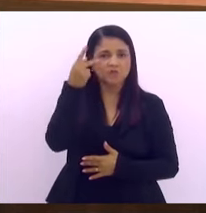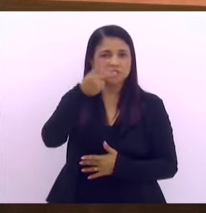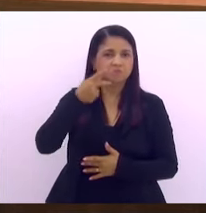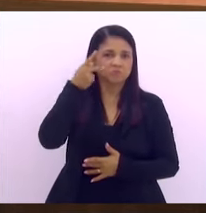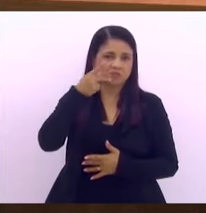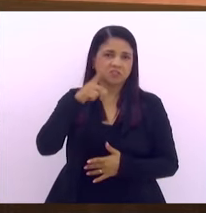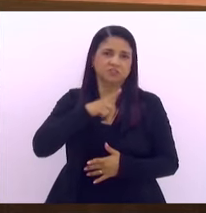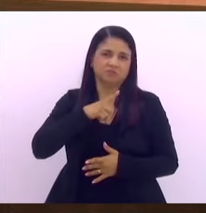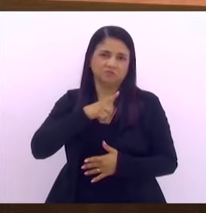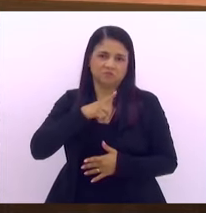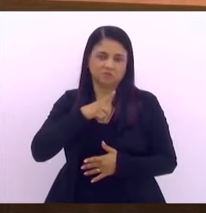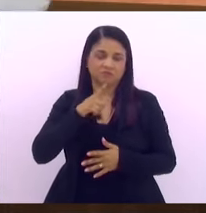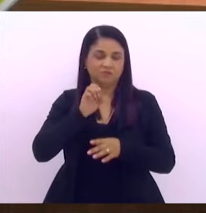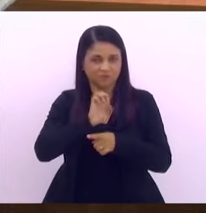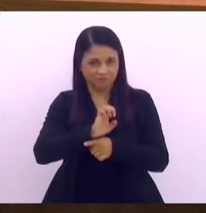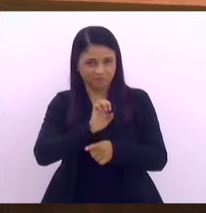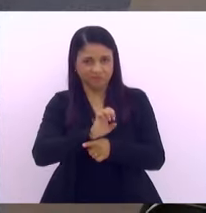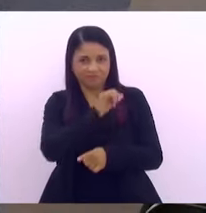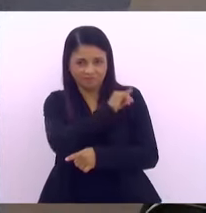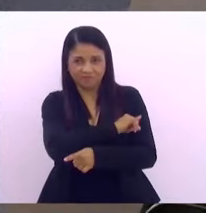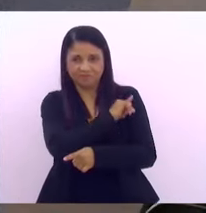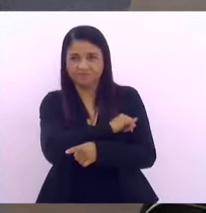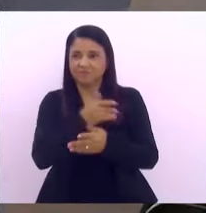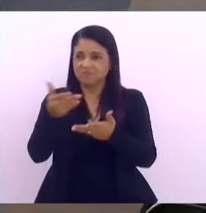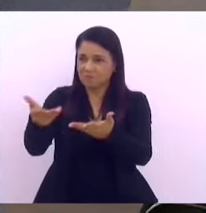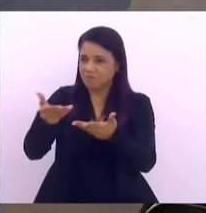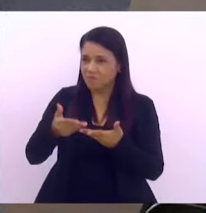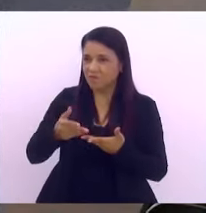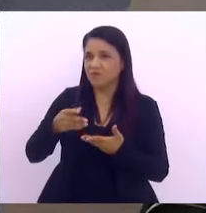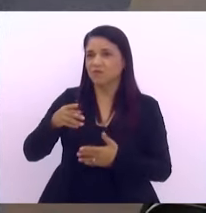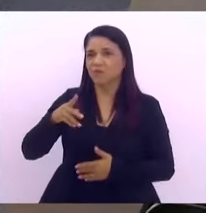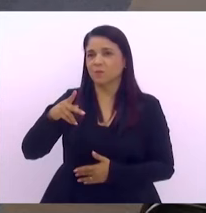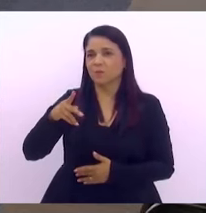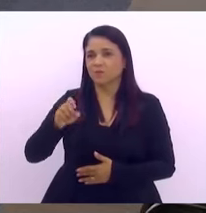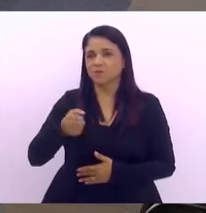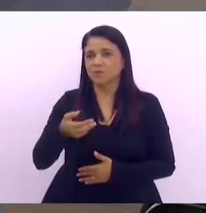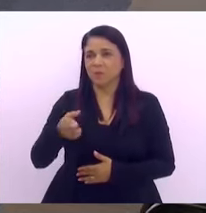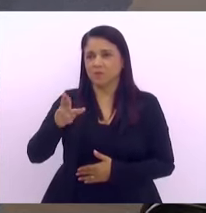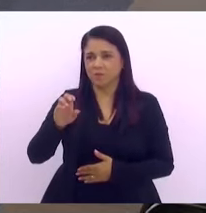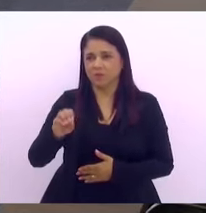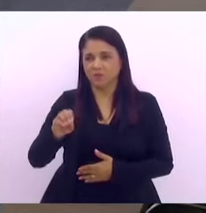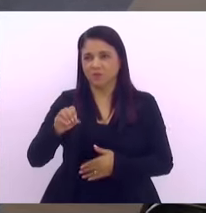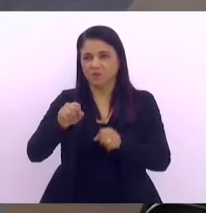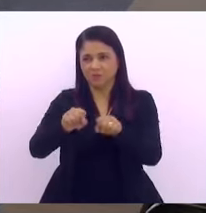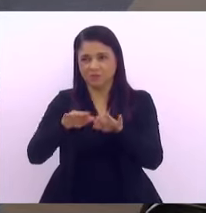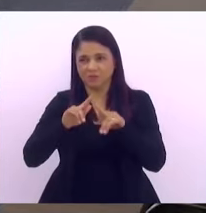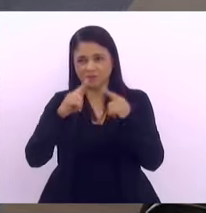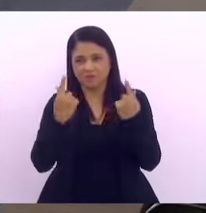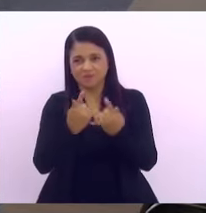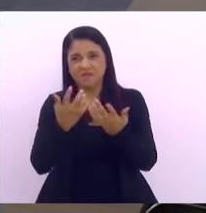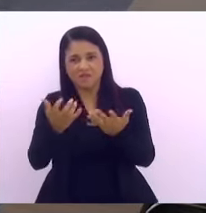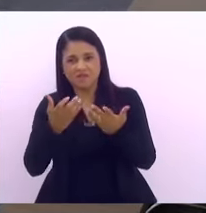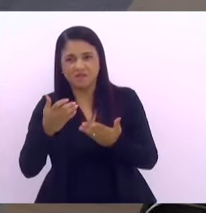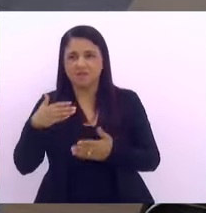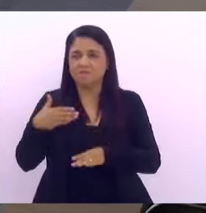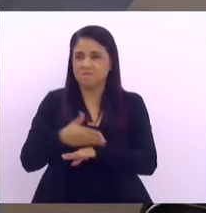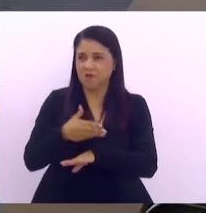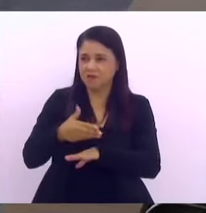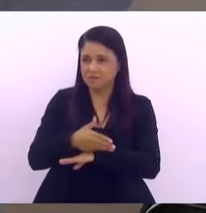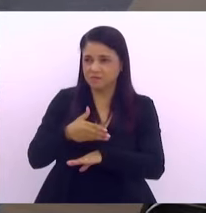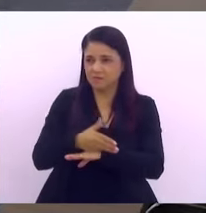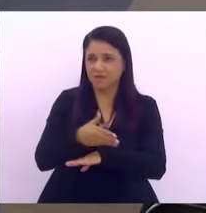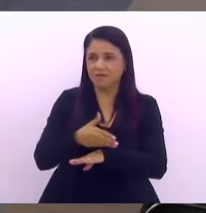política do nosso Estado. Então, Pedro, seja muito bem-vindo. A casa é sua, todas as vezes que você quiser participar